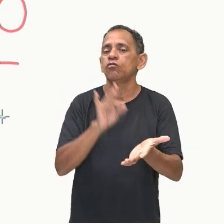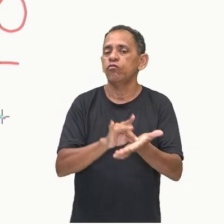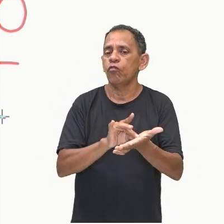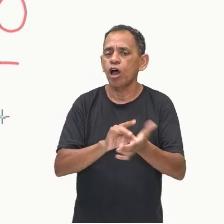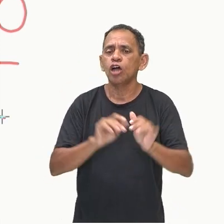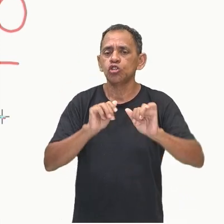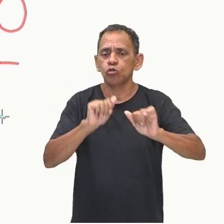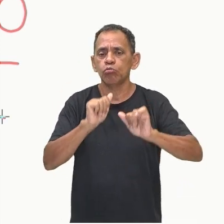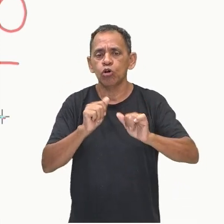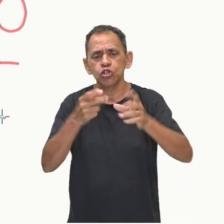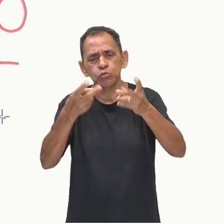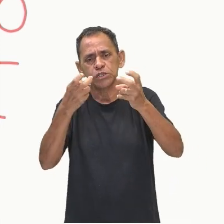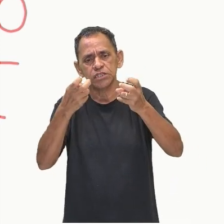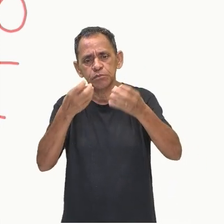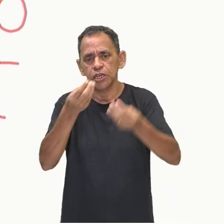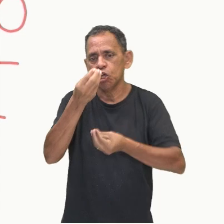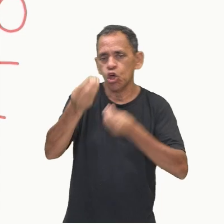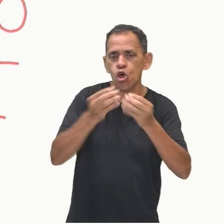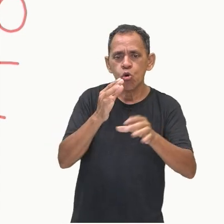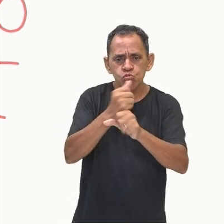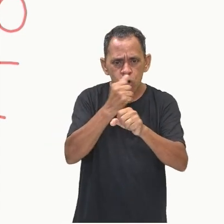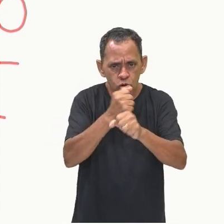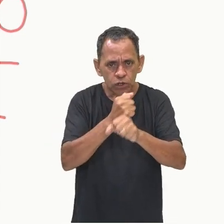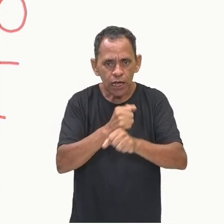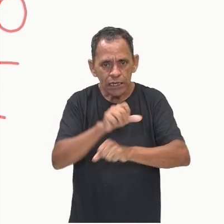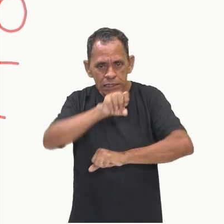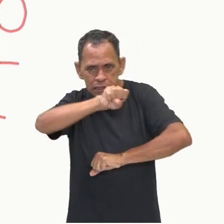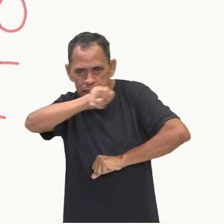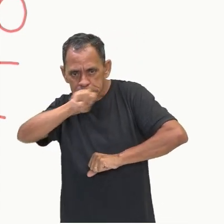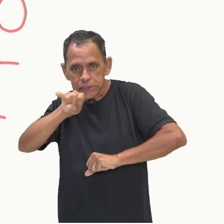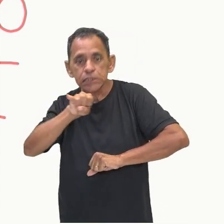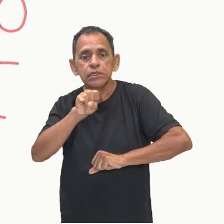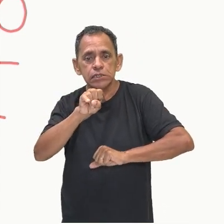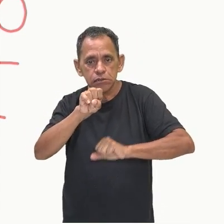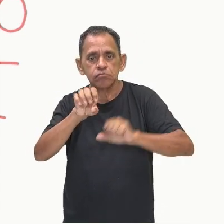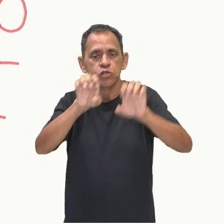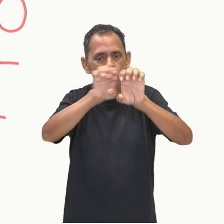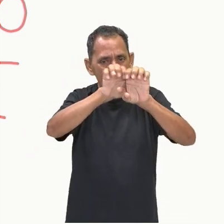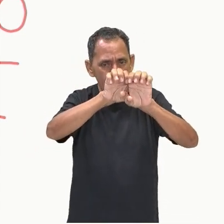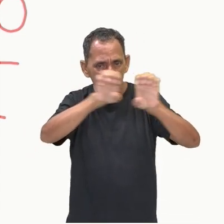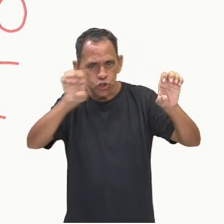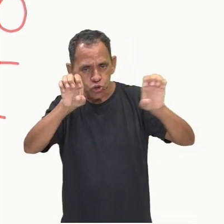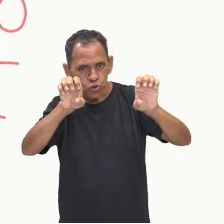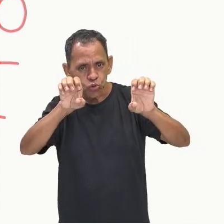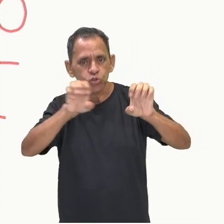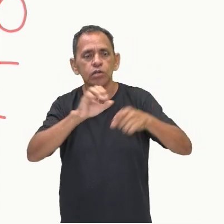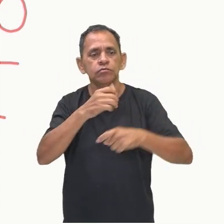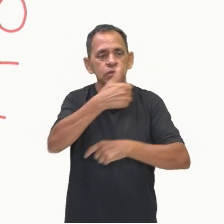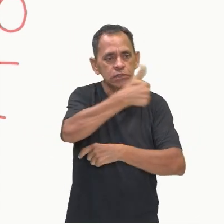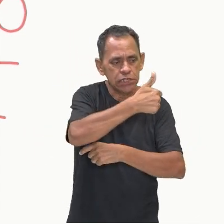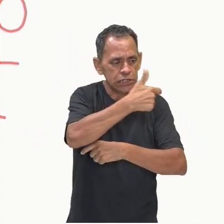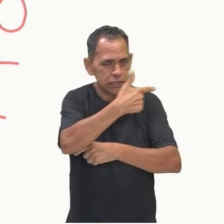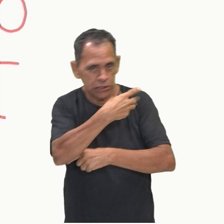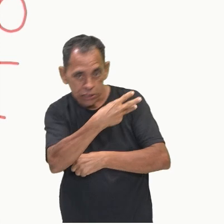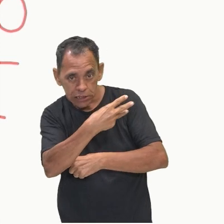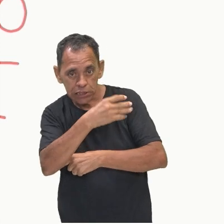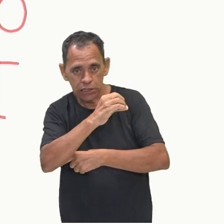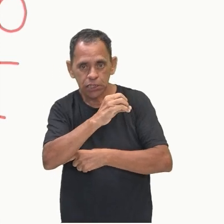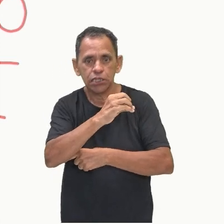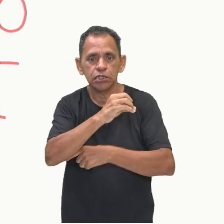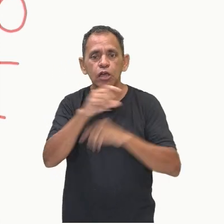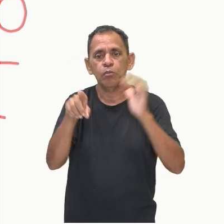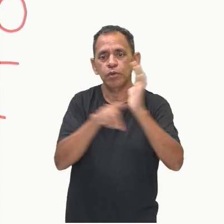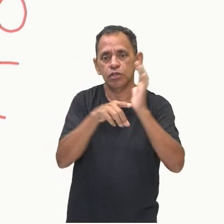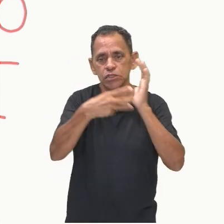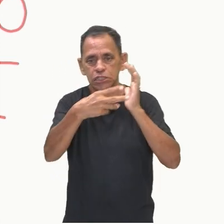tempo Inicial se nós fizermos essa conta aí né pessoal 130 - 30 vai dar